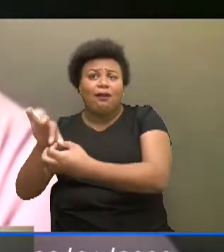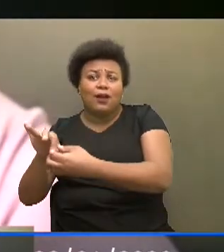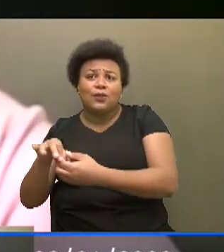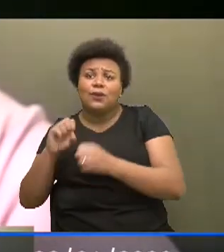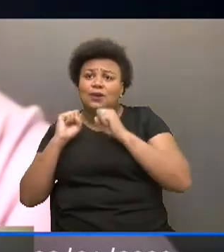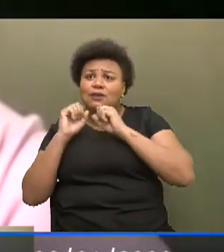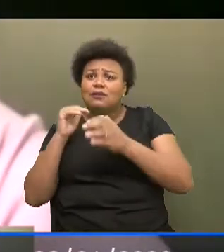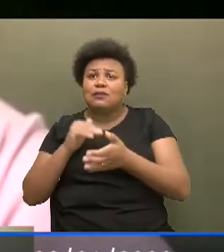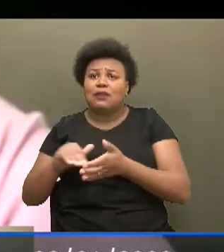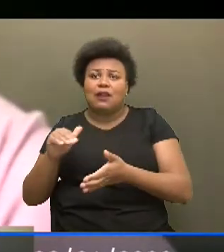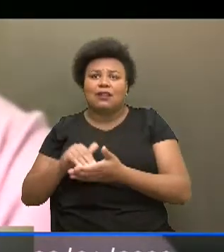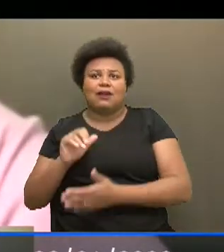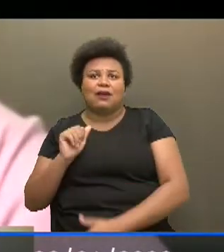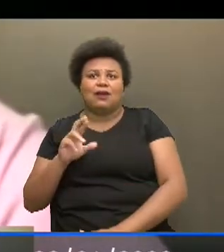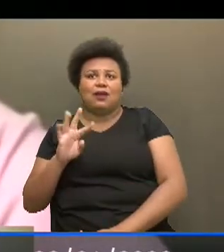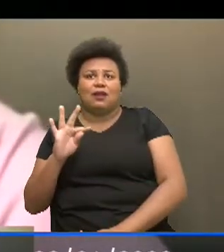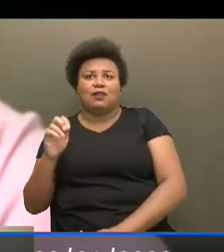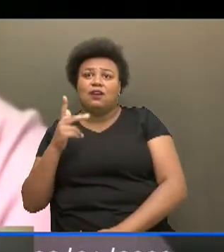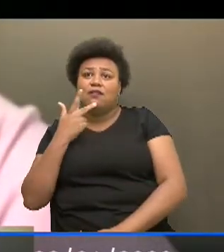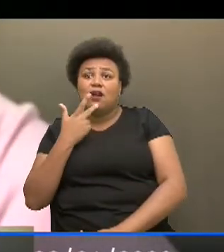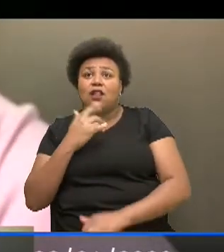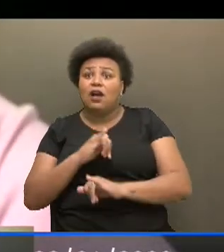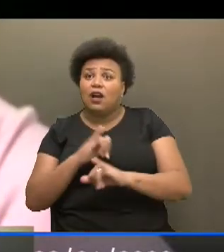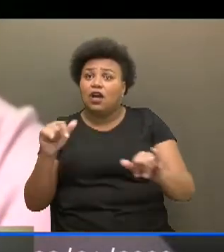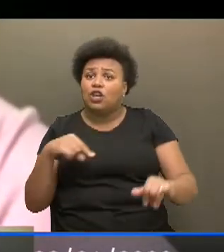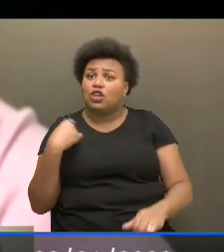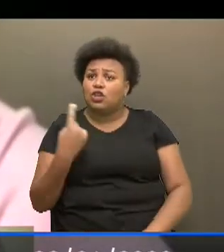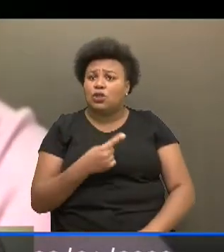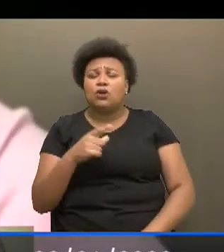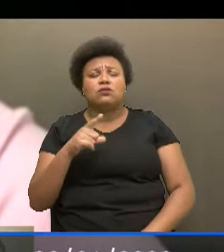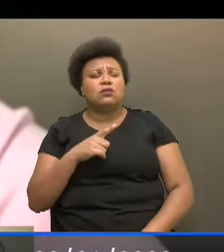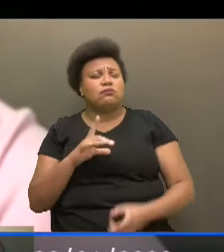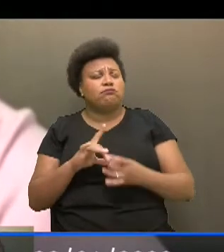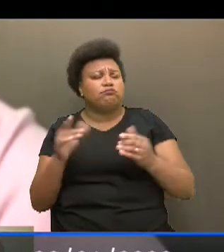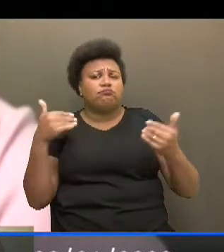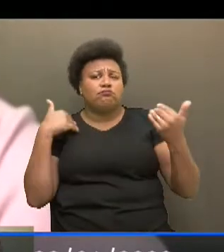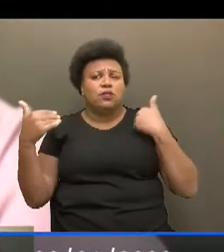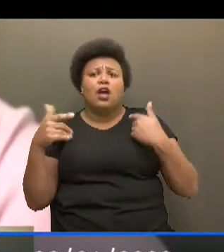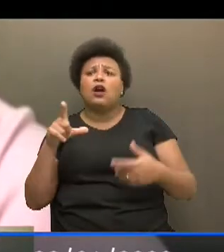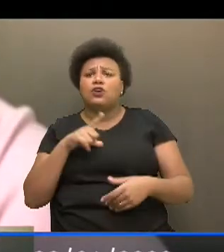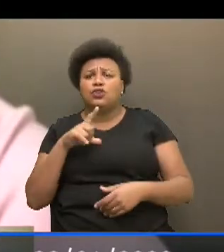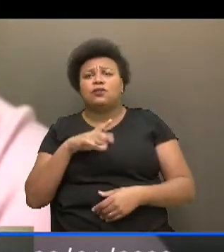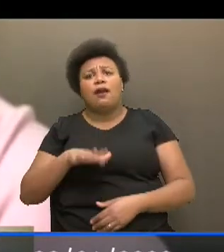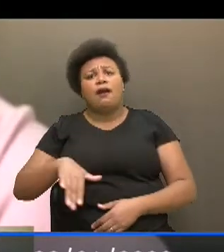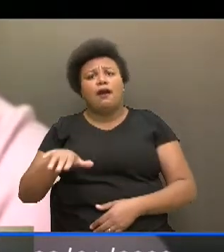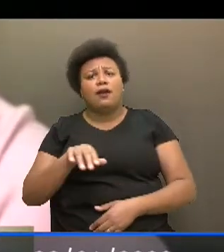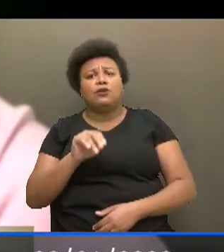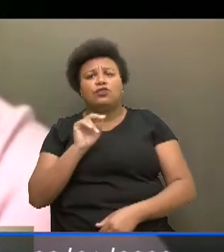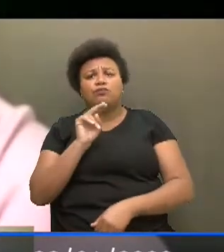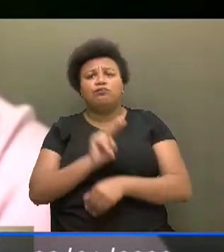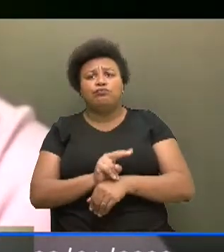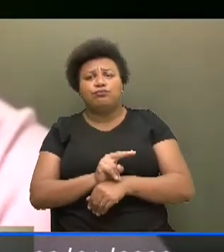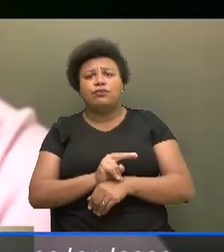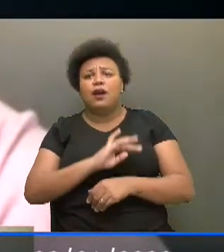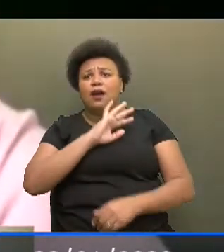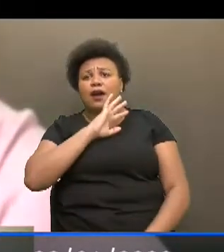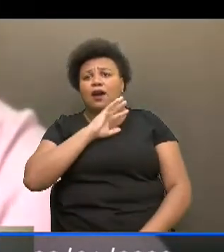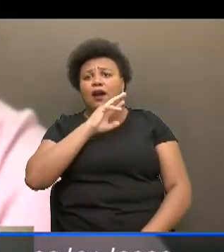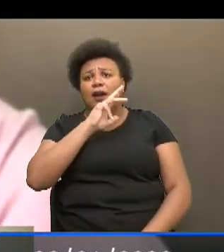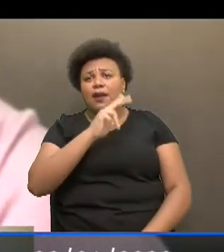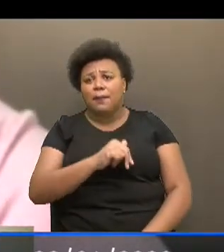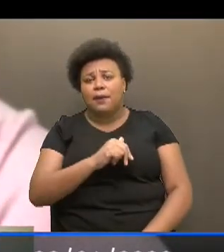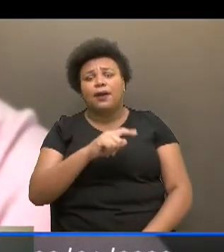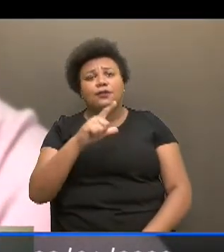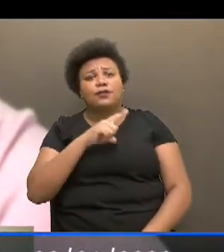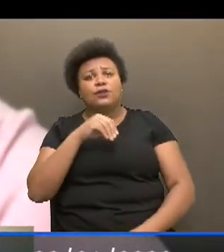falar que nós estamos à disposição. Claro que nós temos toda a parte de vigilância sanitária animal na parte dos